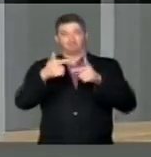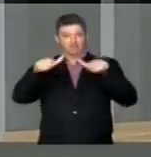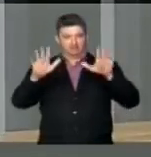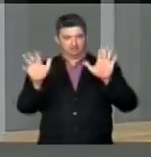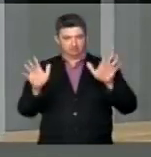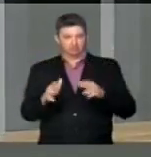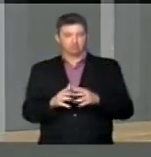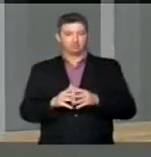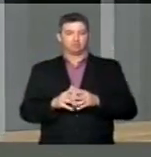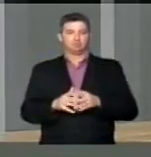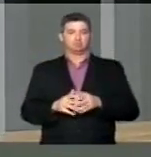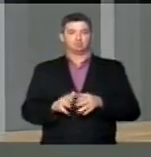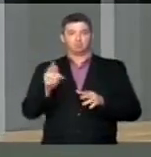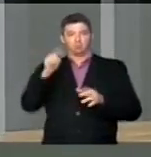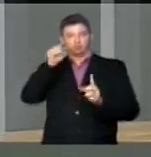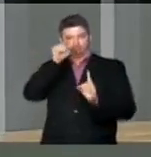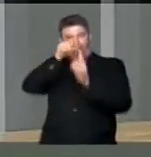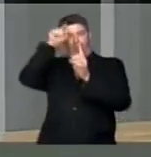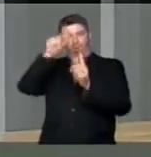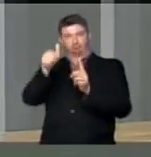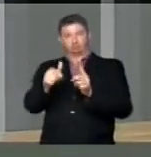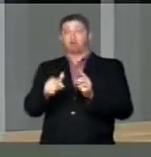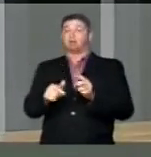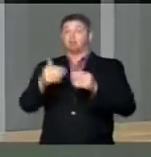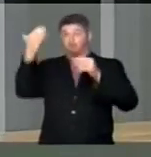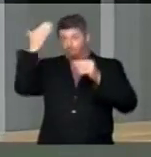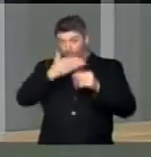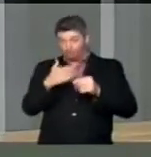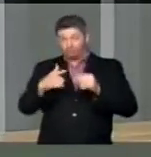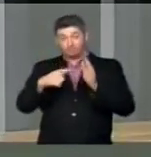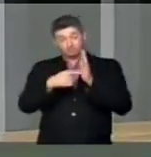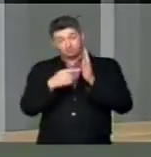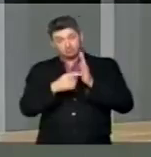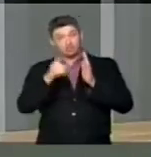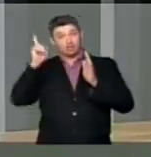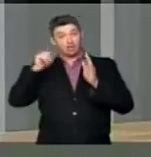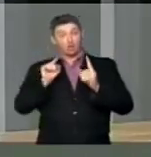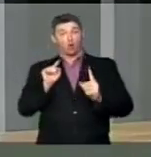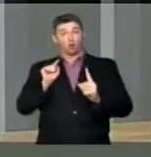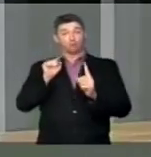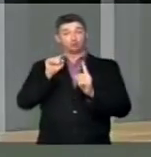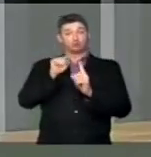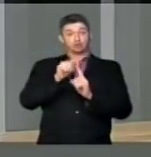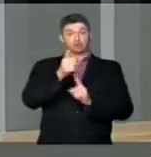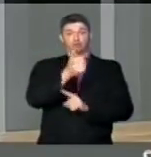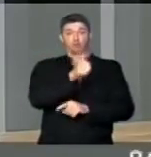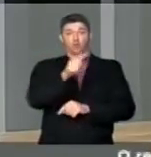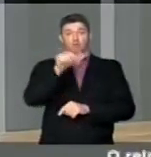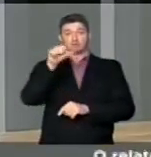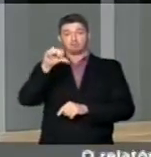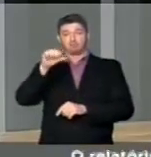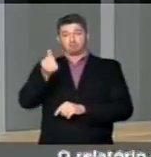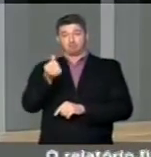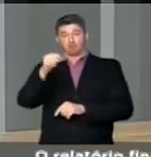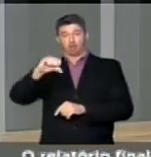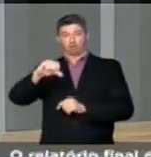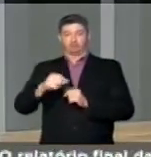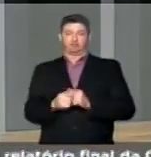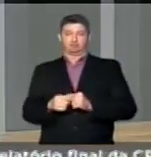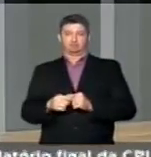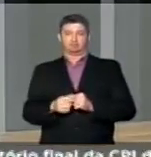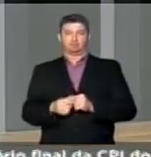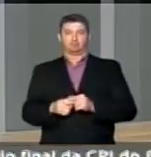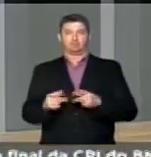vazio e impreciso, ele consta do chamado objetivo 1169, que tem do